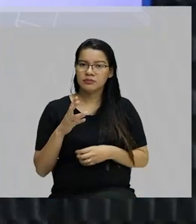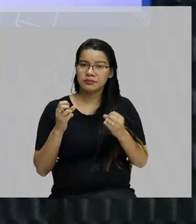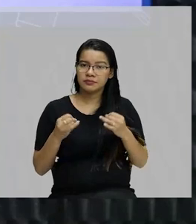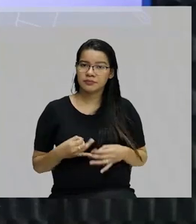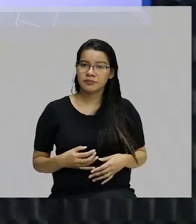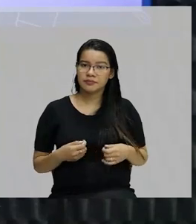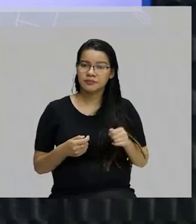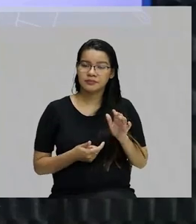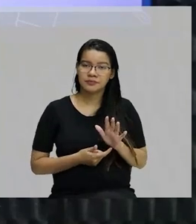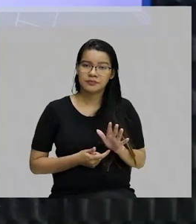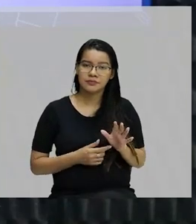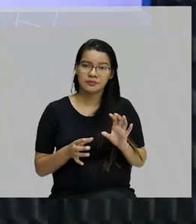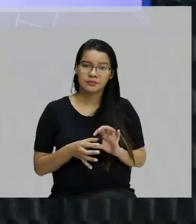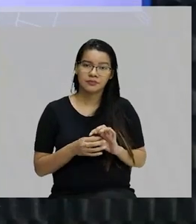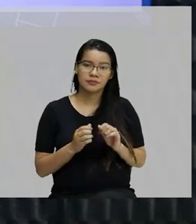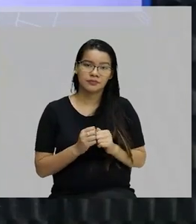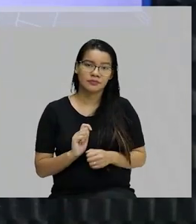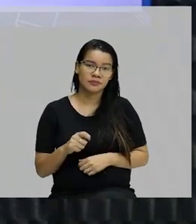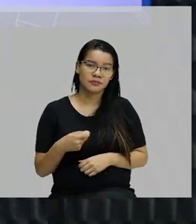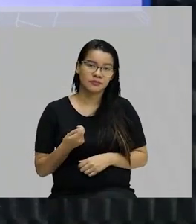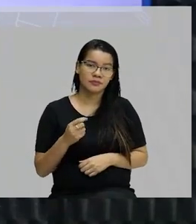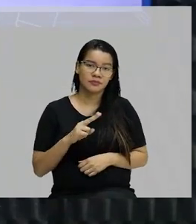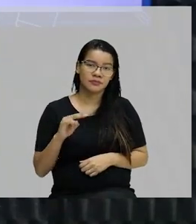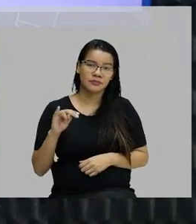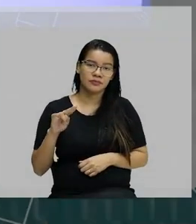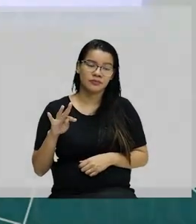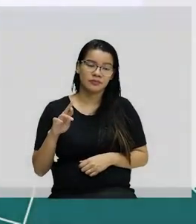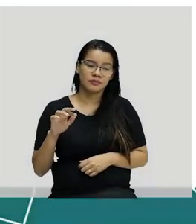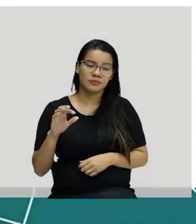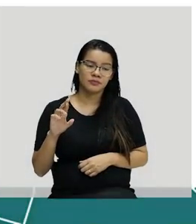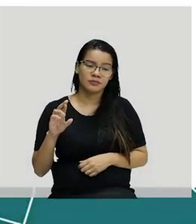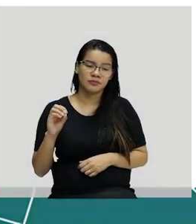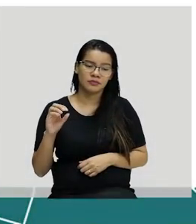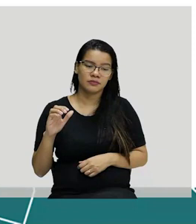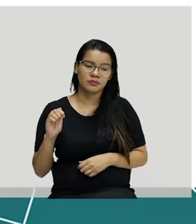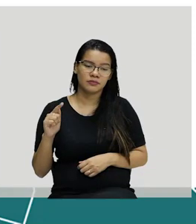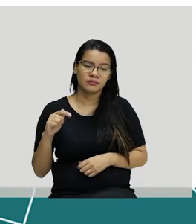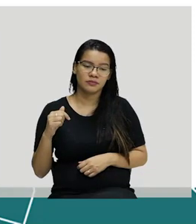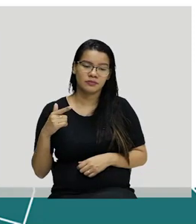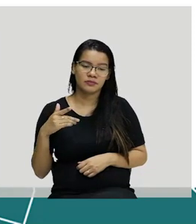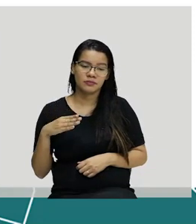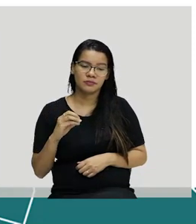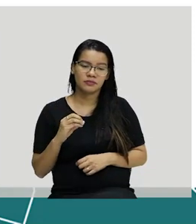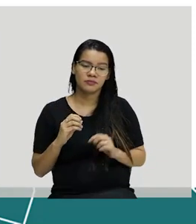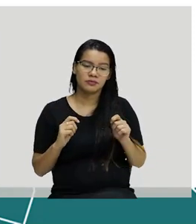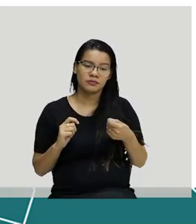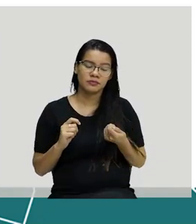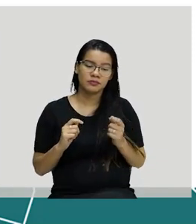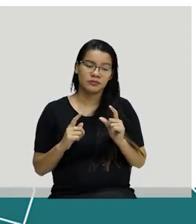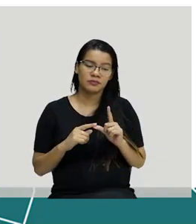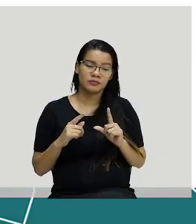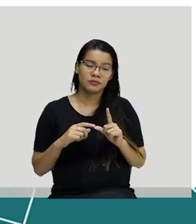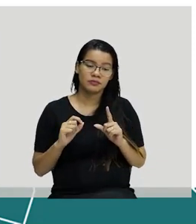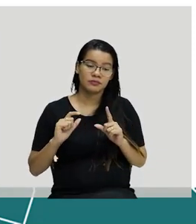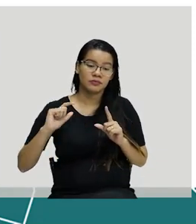pode aparecer junto com o sinal de interrogação usa-se letra maiúscula após tal pontuação o uso de ponto de